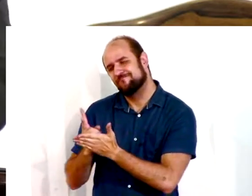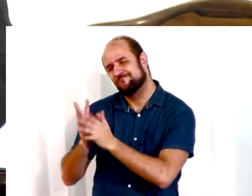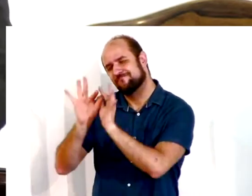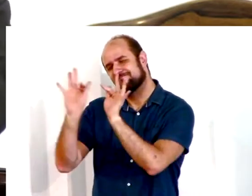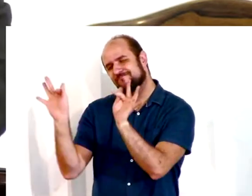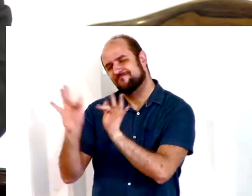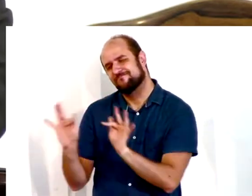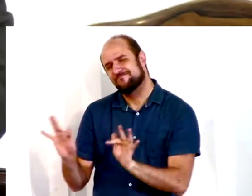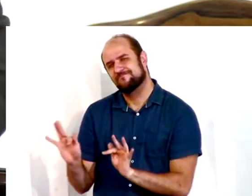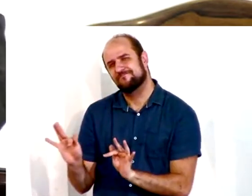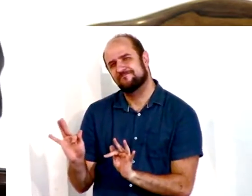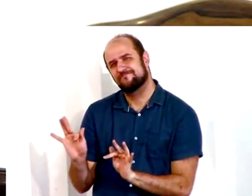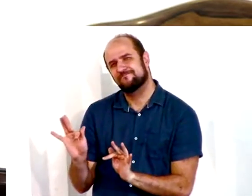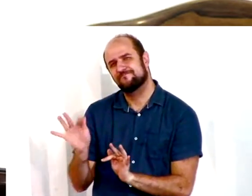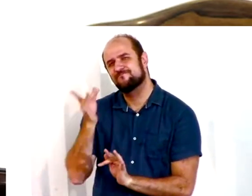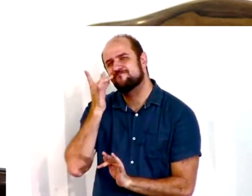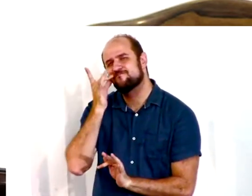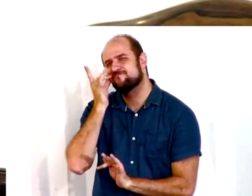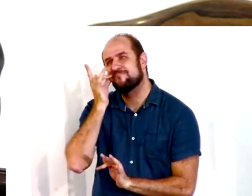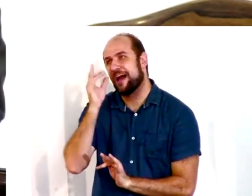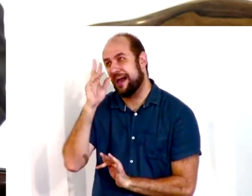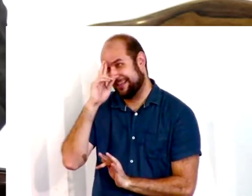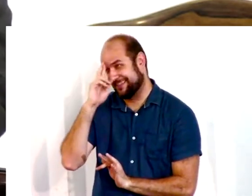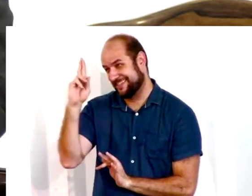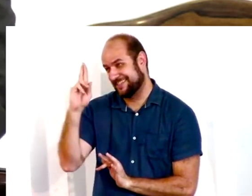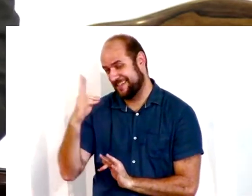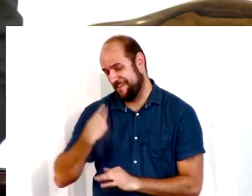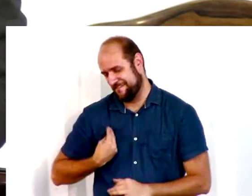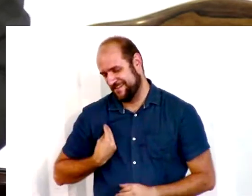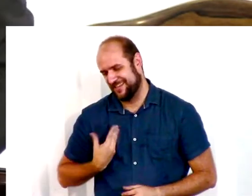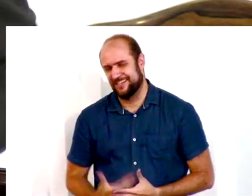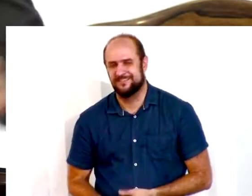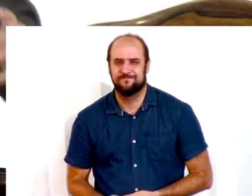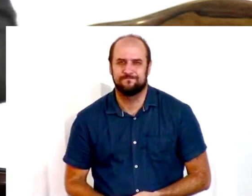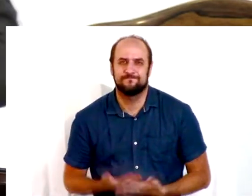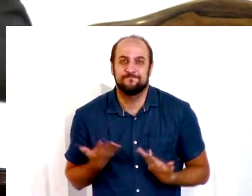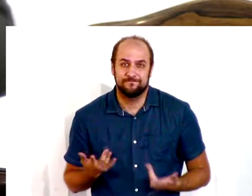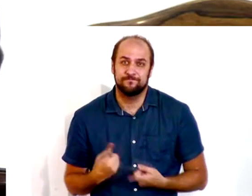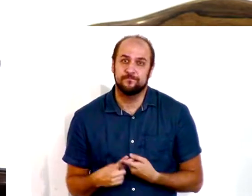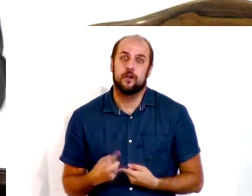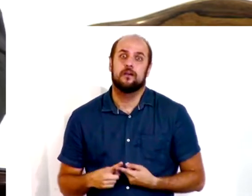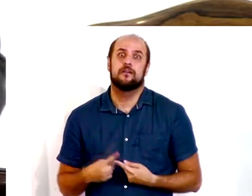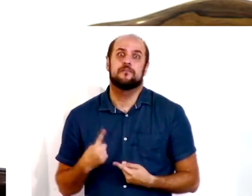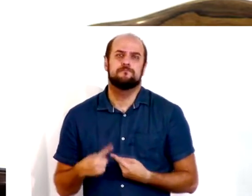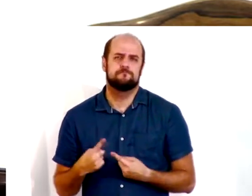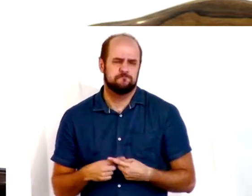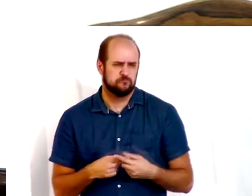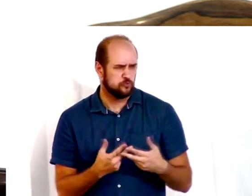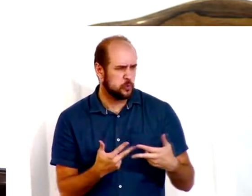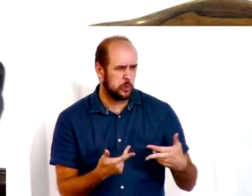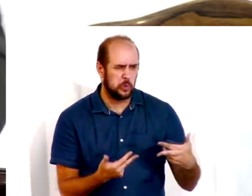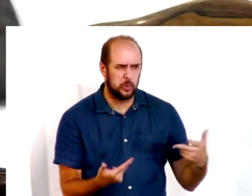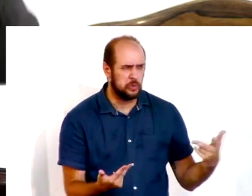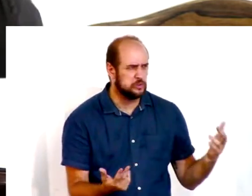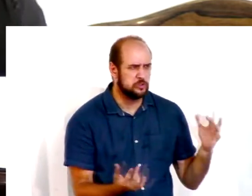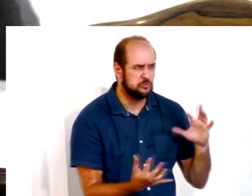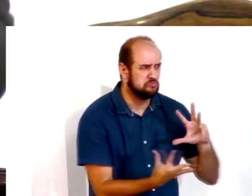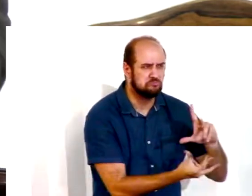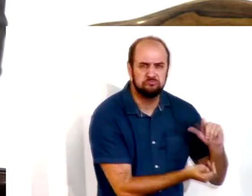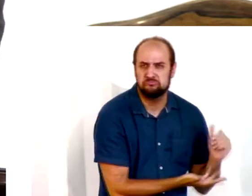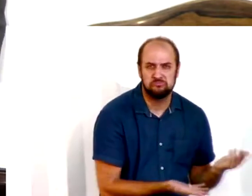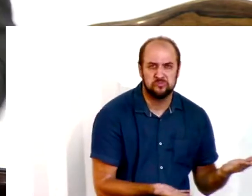alegria na presença do Senhor. Por quê? Porque as coisas do mundo